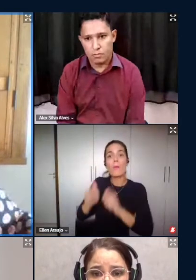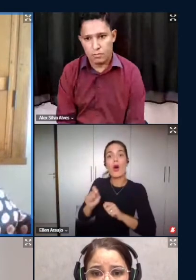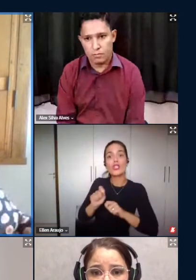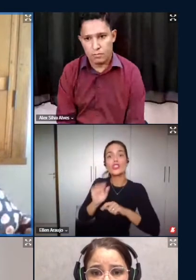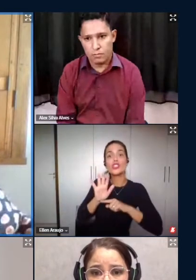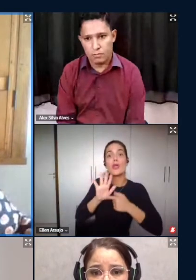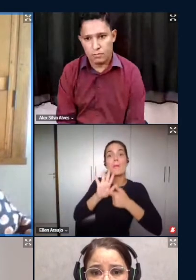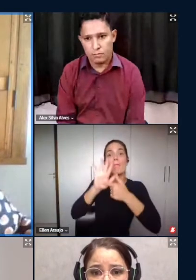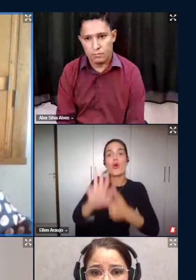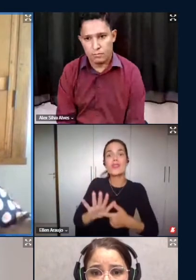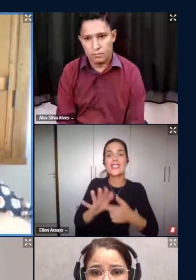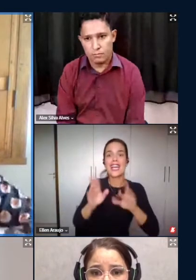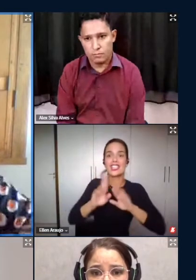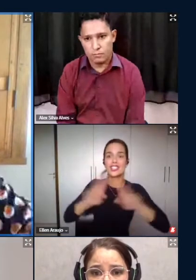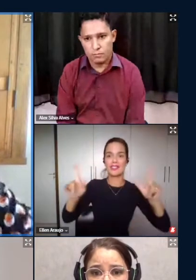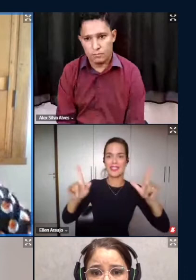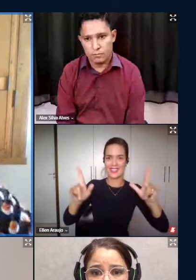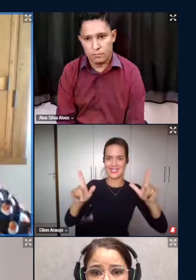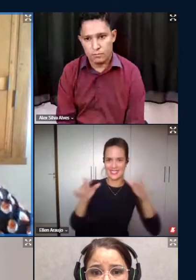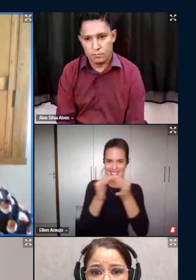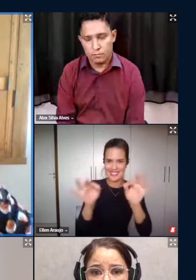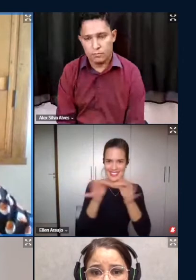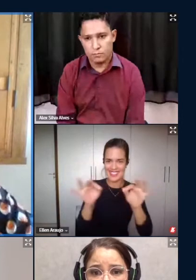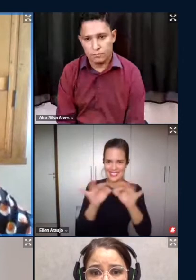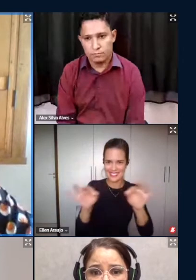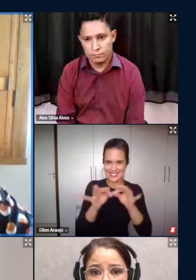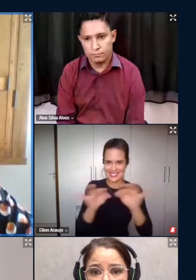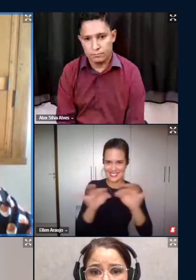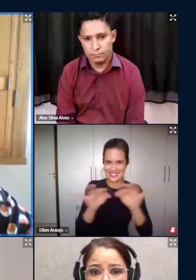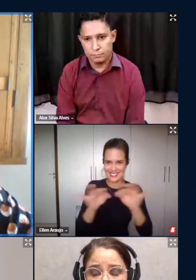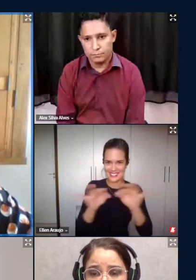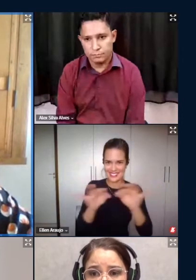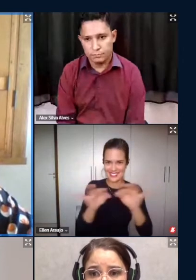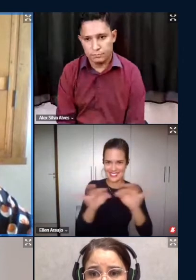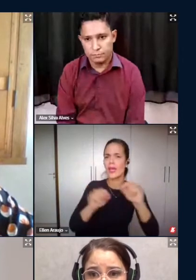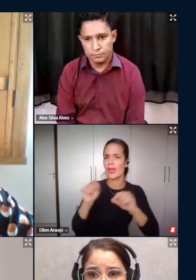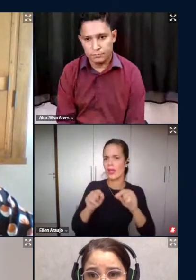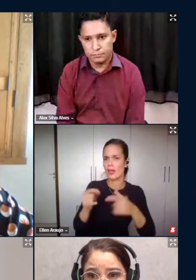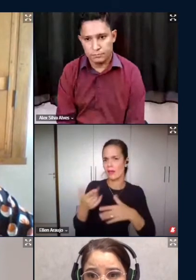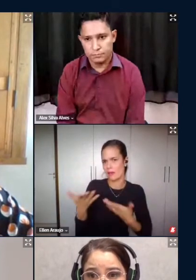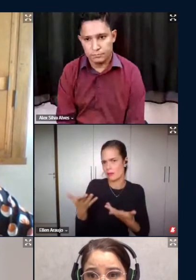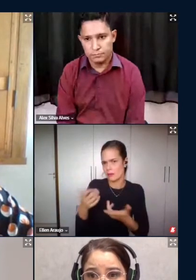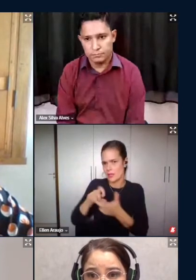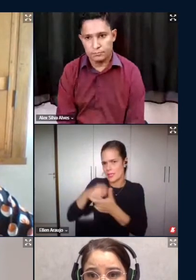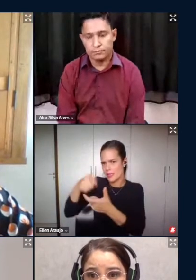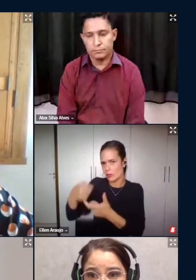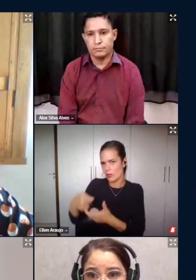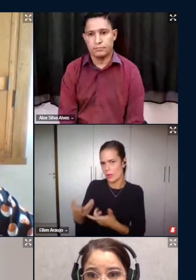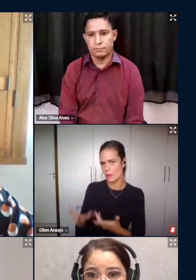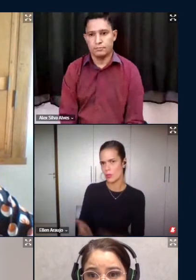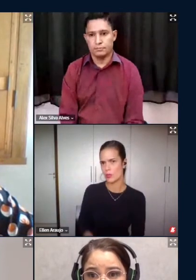contextualizando, auxiliar a contextualização da sintaxe.